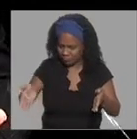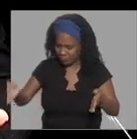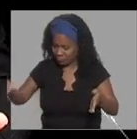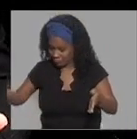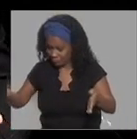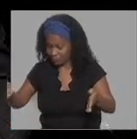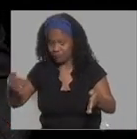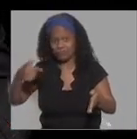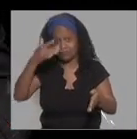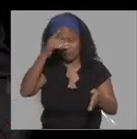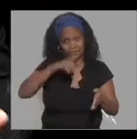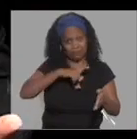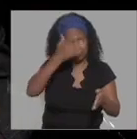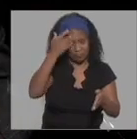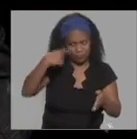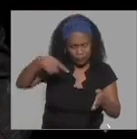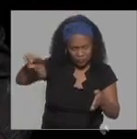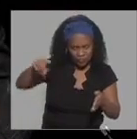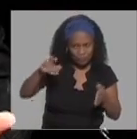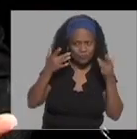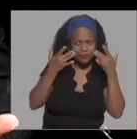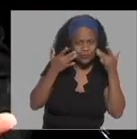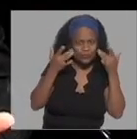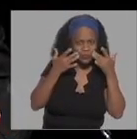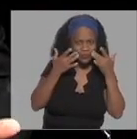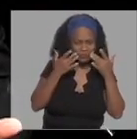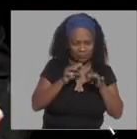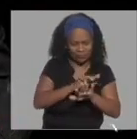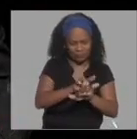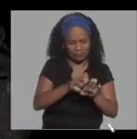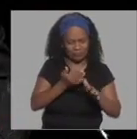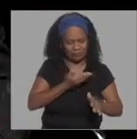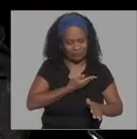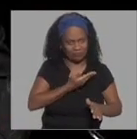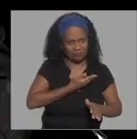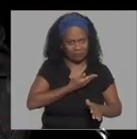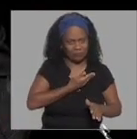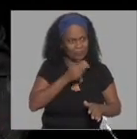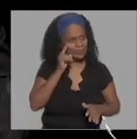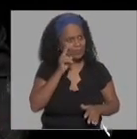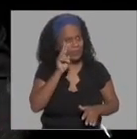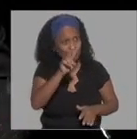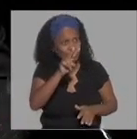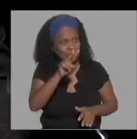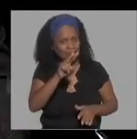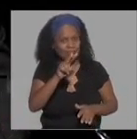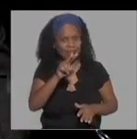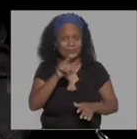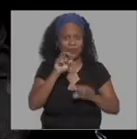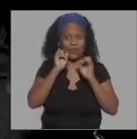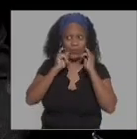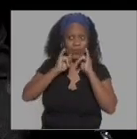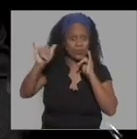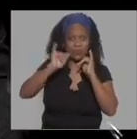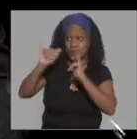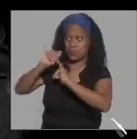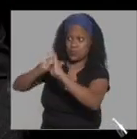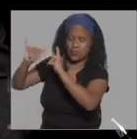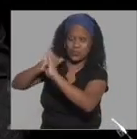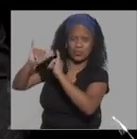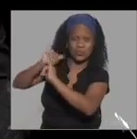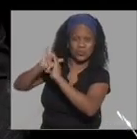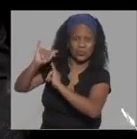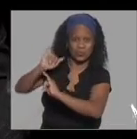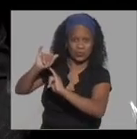teatro assistir agora mesmo tem todo umas pessoas amigas e que compartilham dos nossos nossos